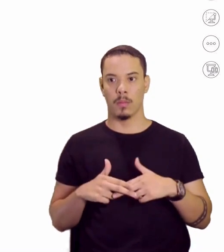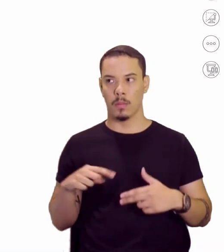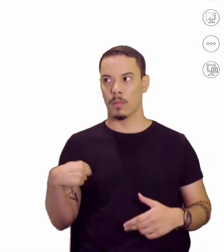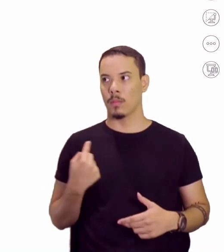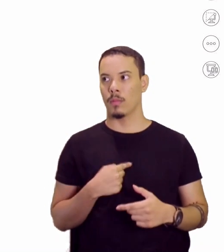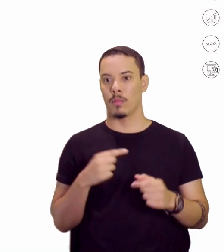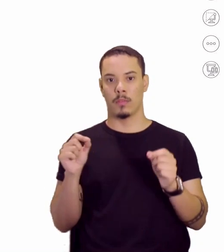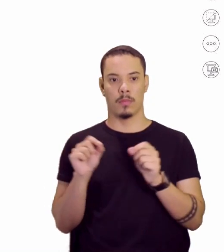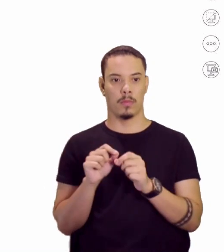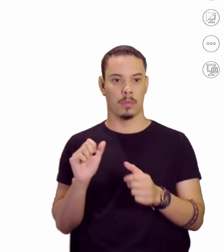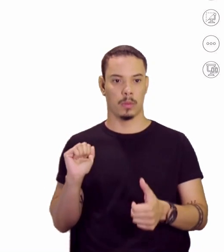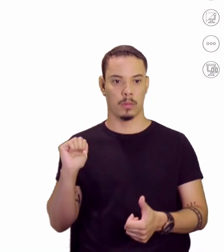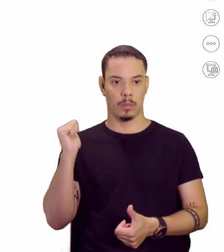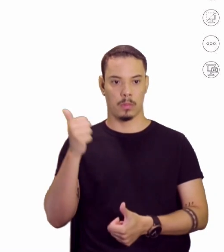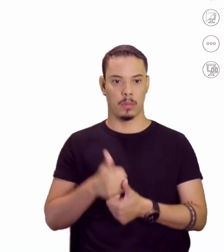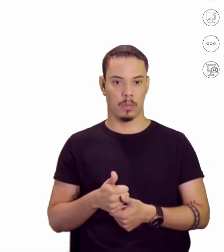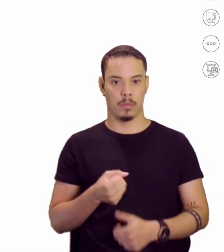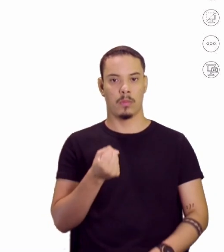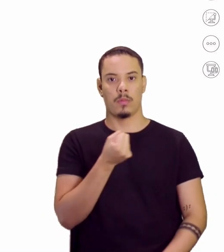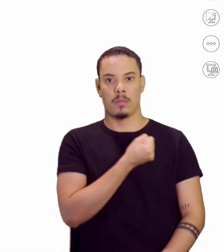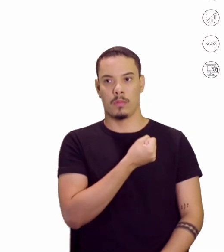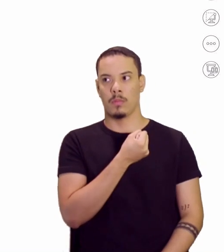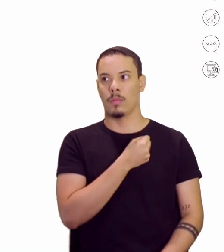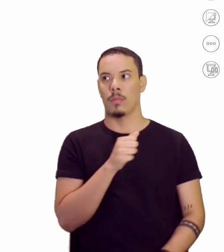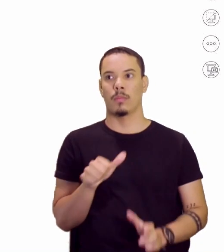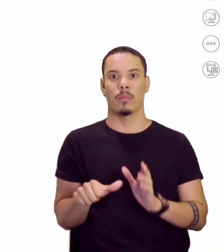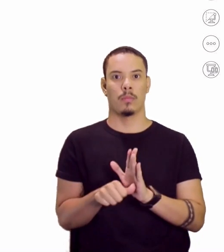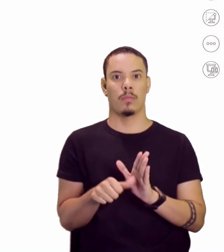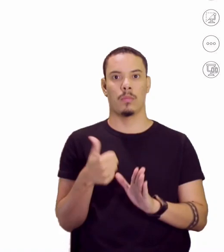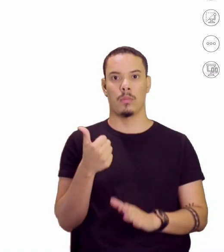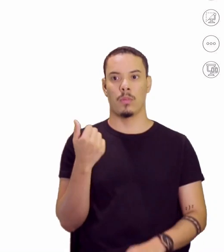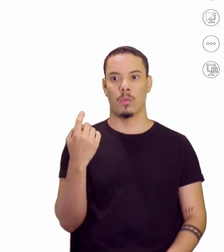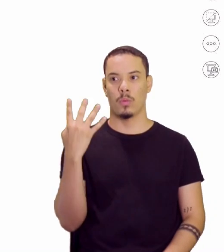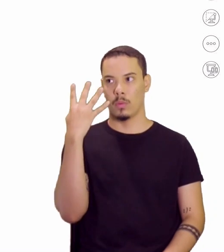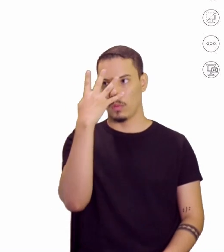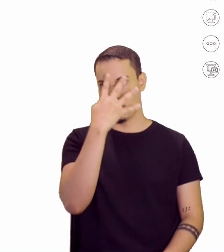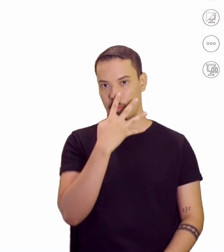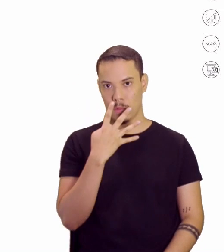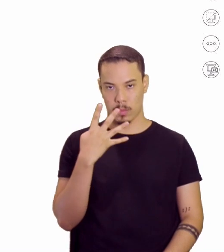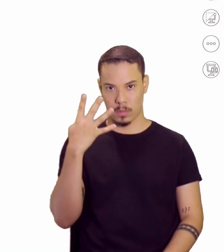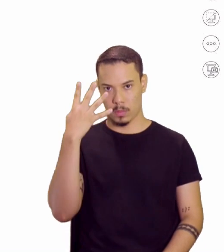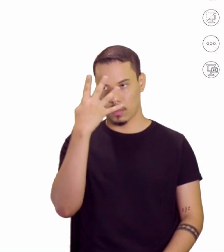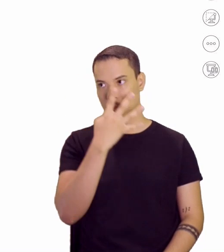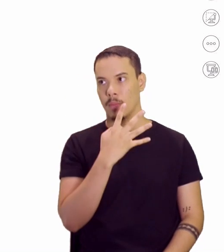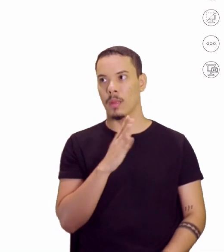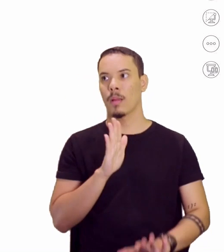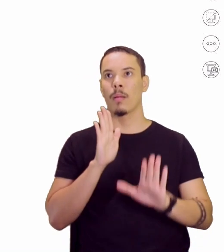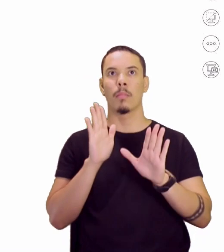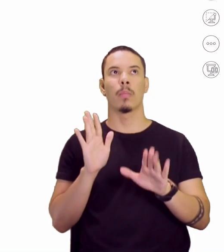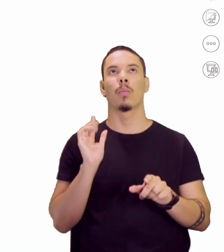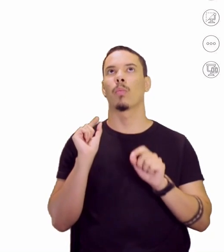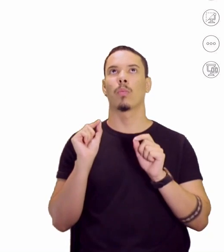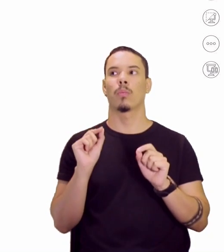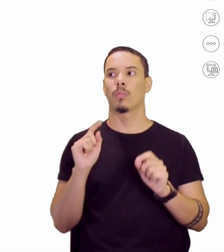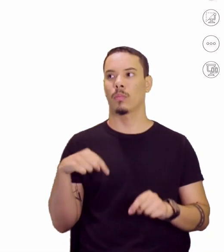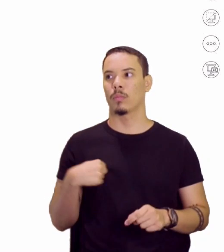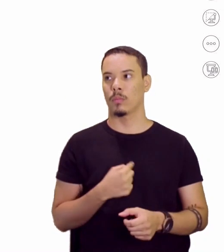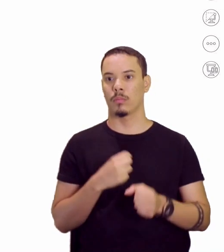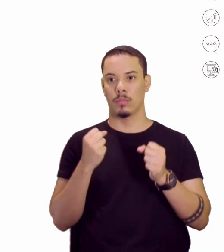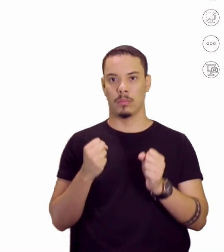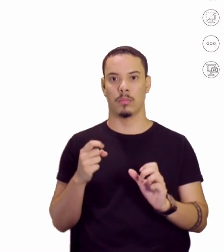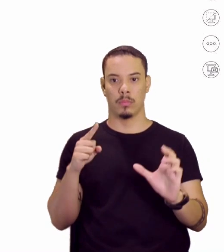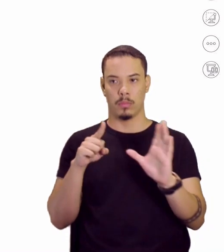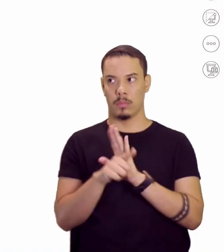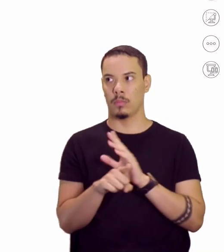fazer a substituição dos valores para as primeiras 4 horas, ok? Ah, mas ali a gente pode estar